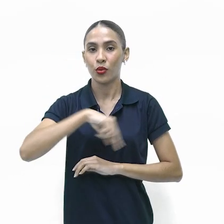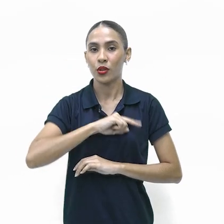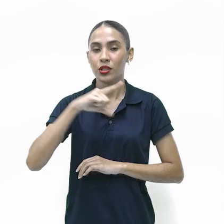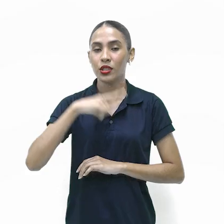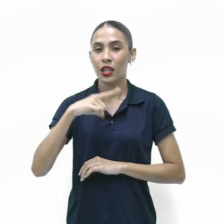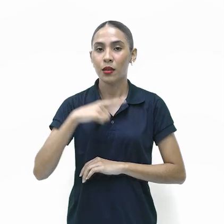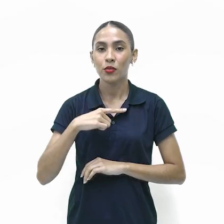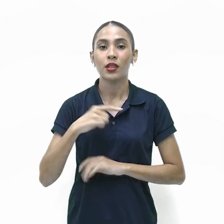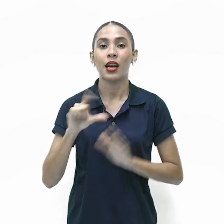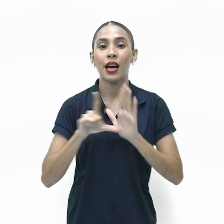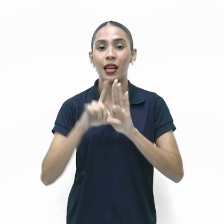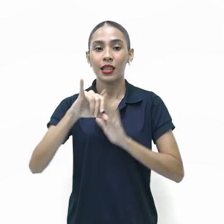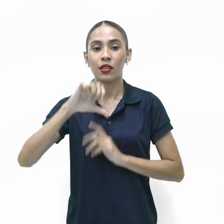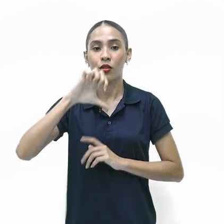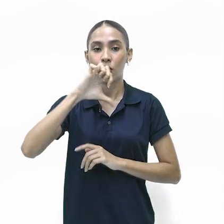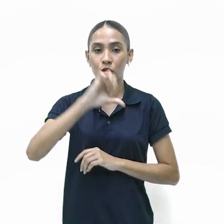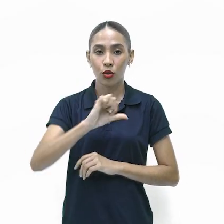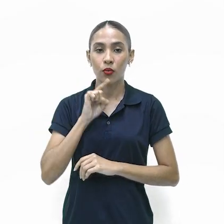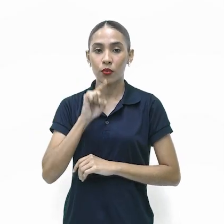lei de